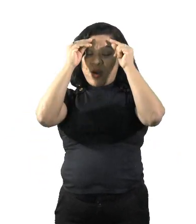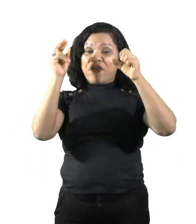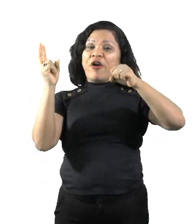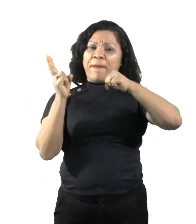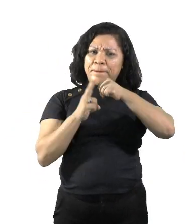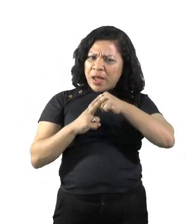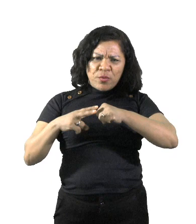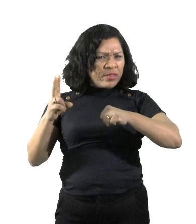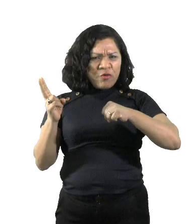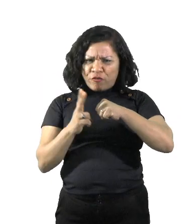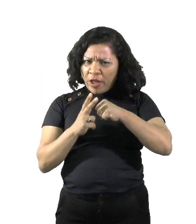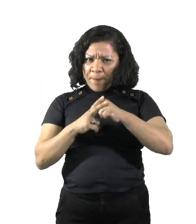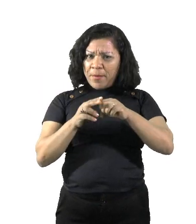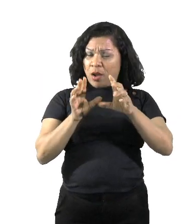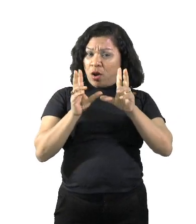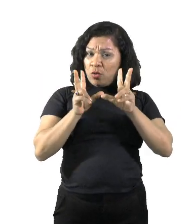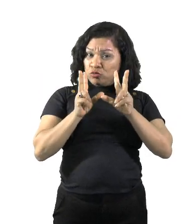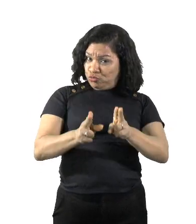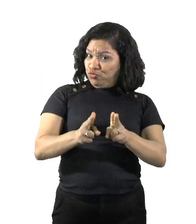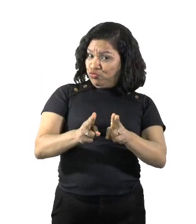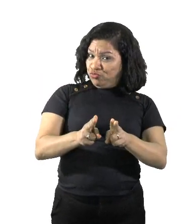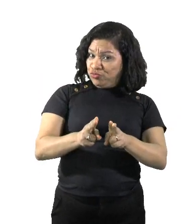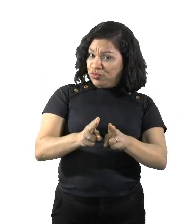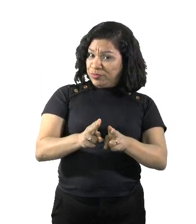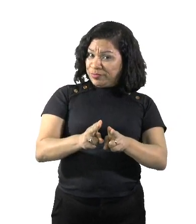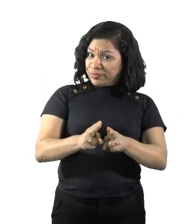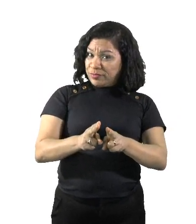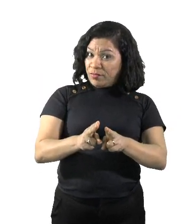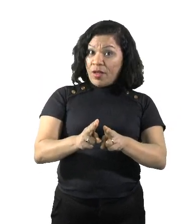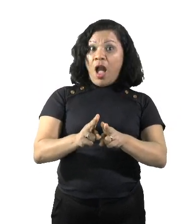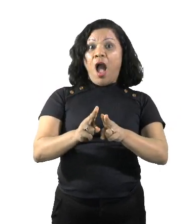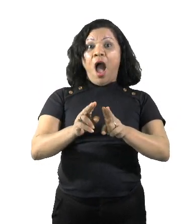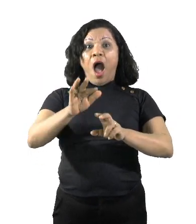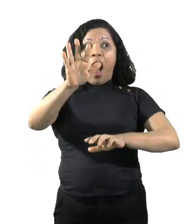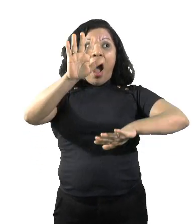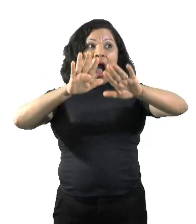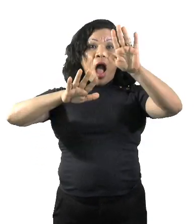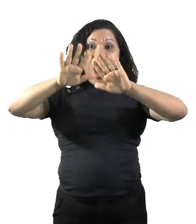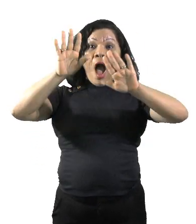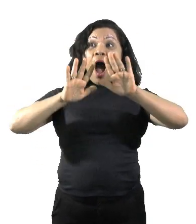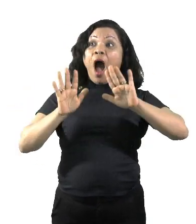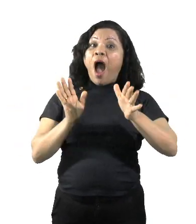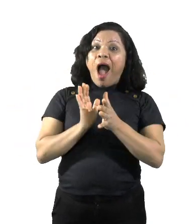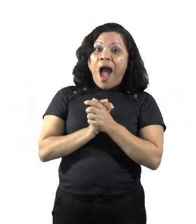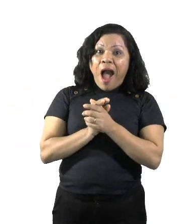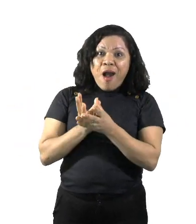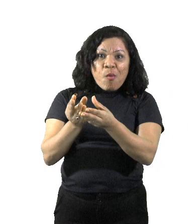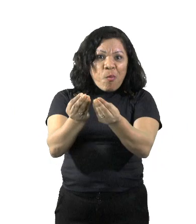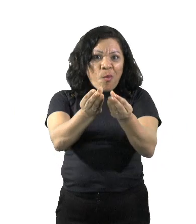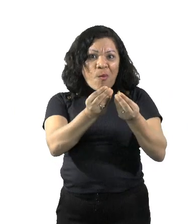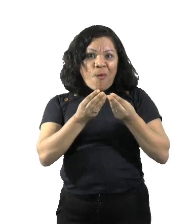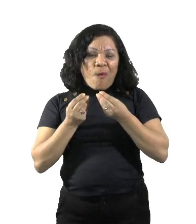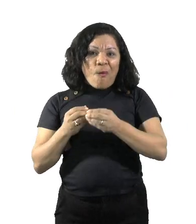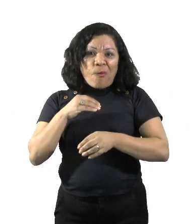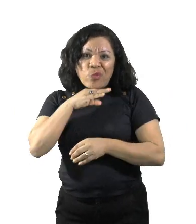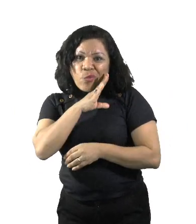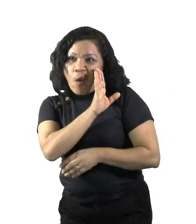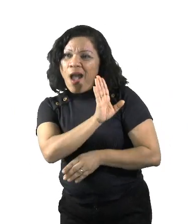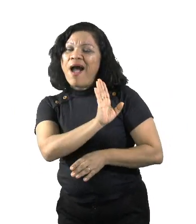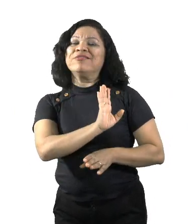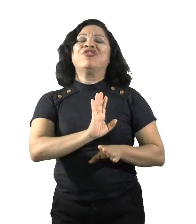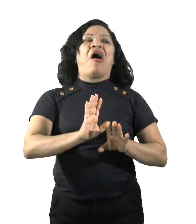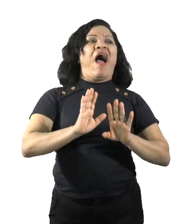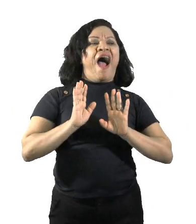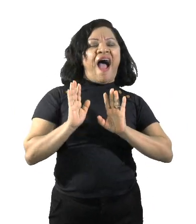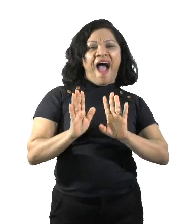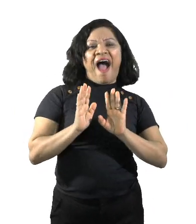mesmo tempo? 100, 200, mais de 1000 de vocês acham que essa imagem tem